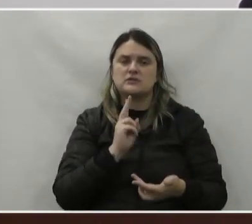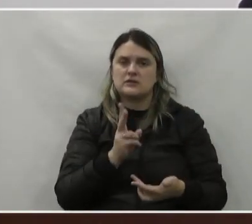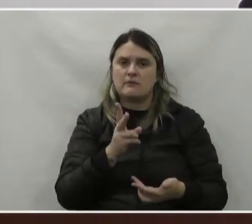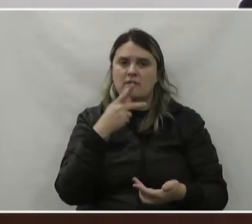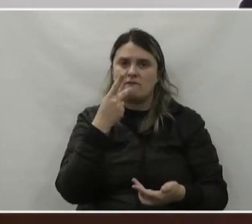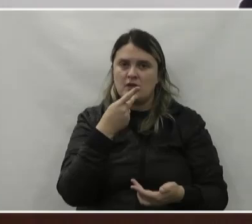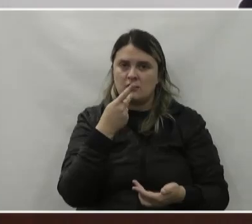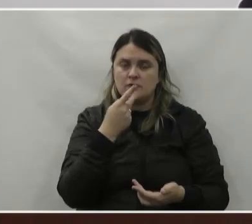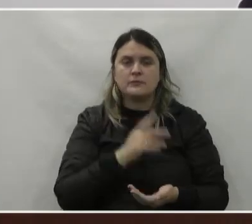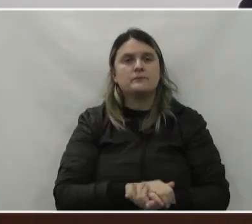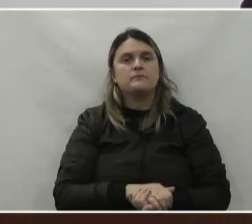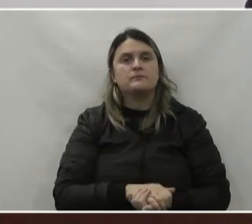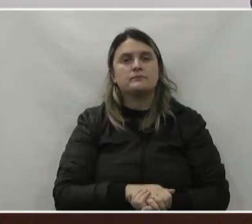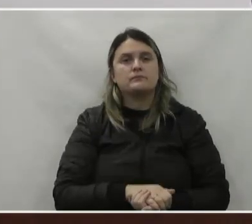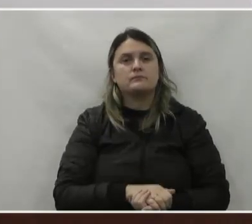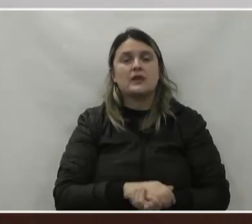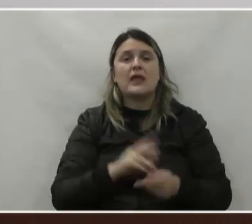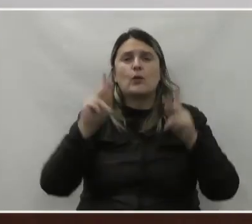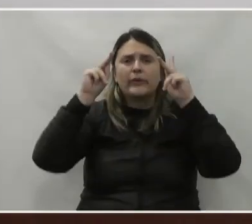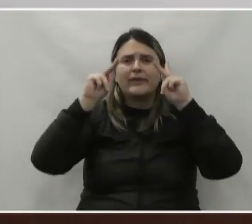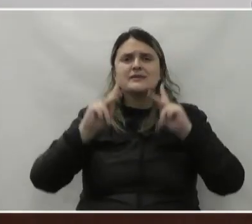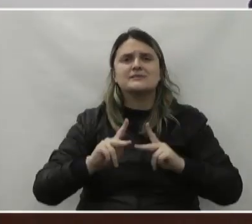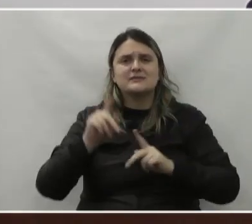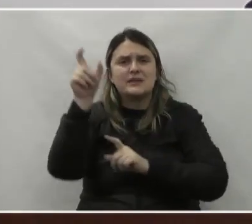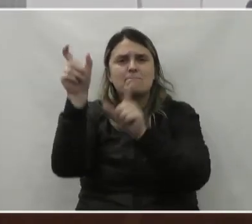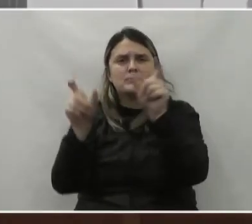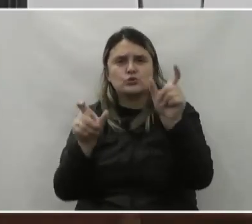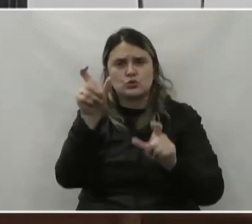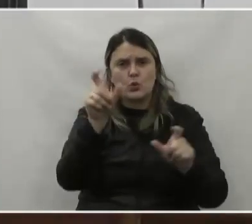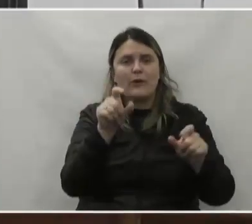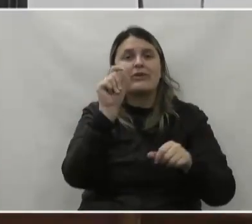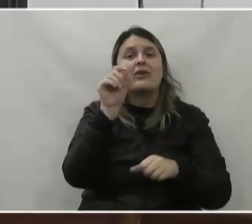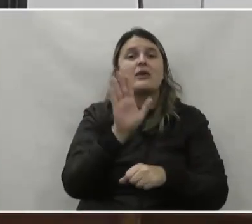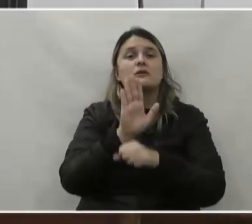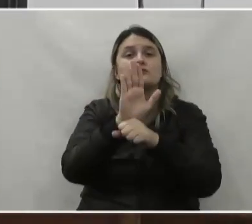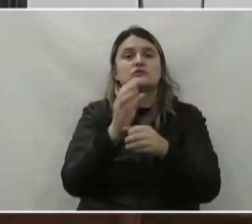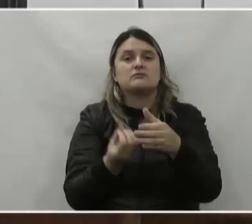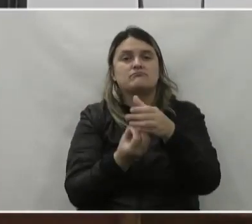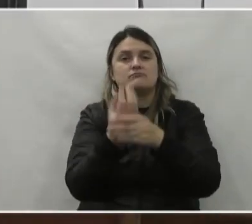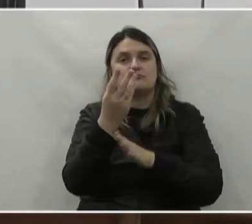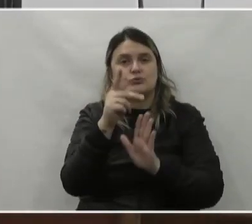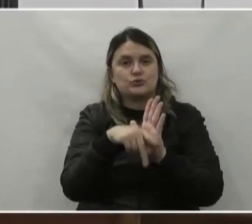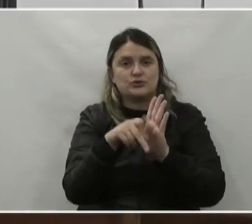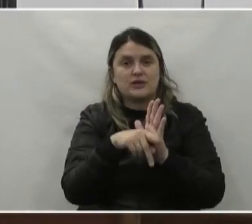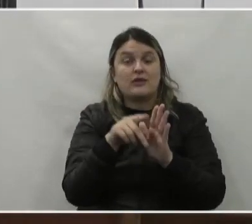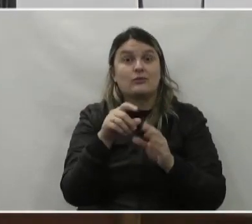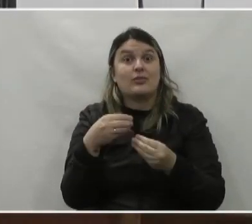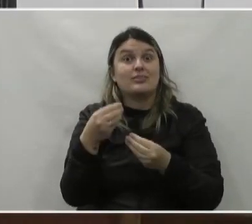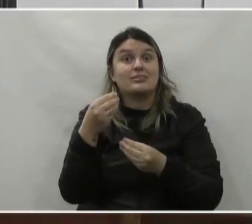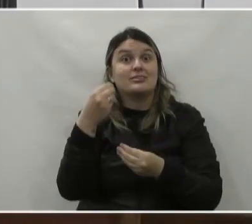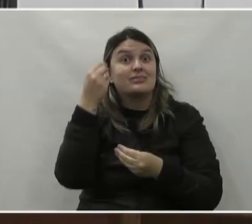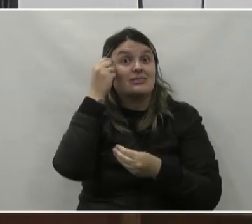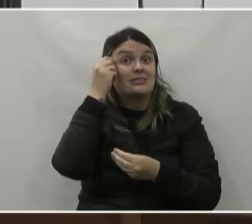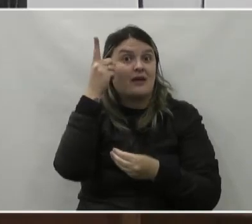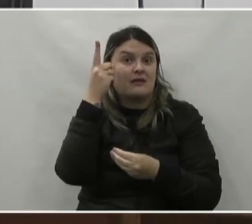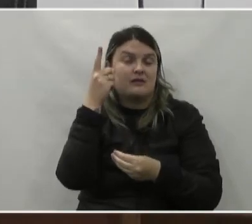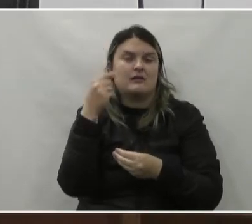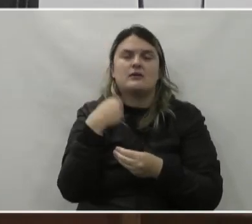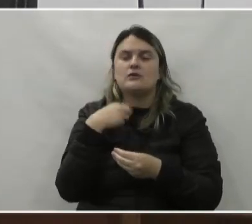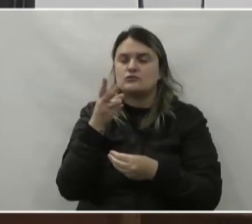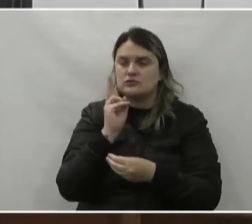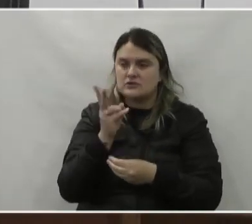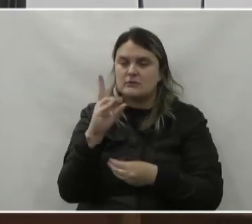comigo, que é reconhecer as pessoas que ajudam na criação de projetos, de ideias, né? Eu faço